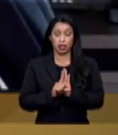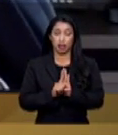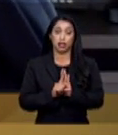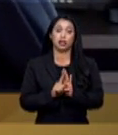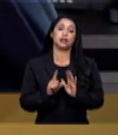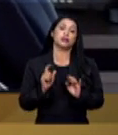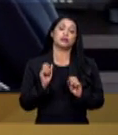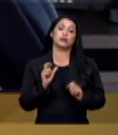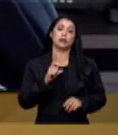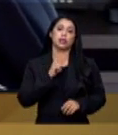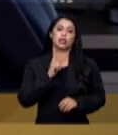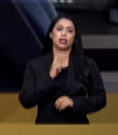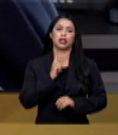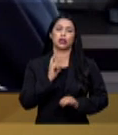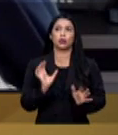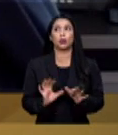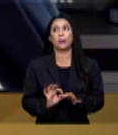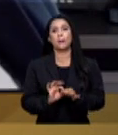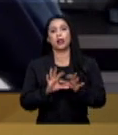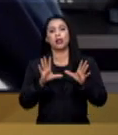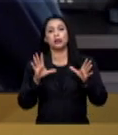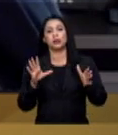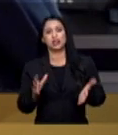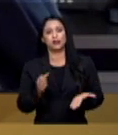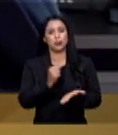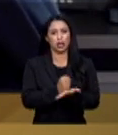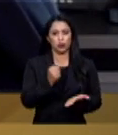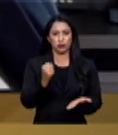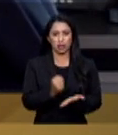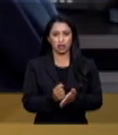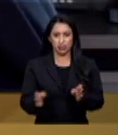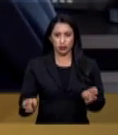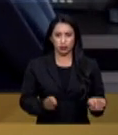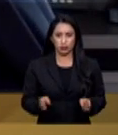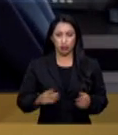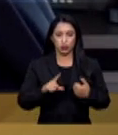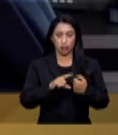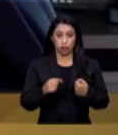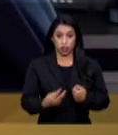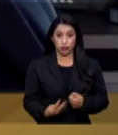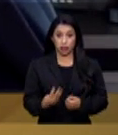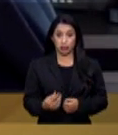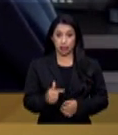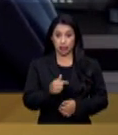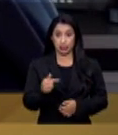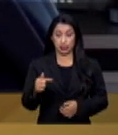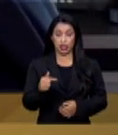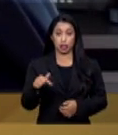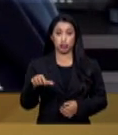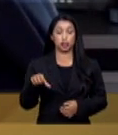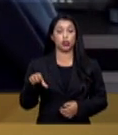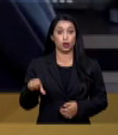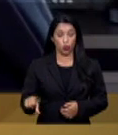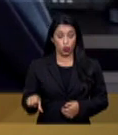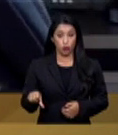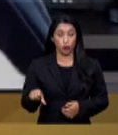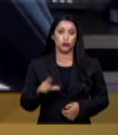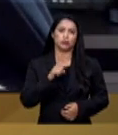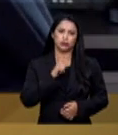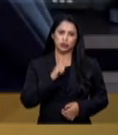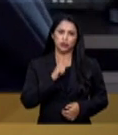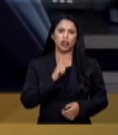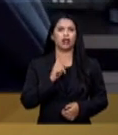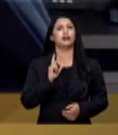supostamente se valendo do permissivo para a contratação temporária do artigo 37.9, têm